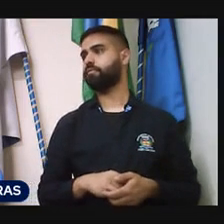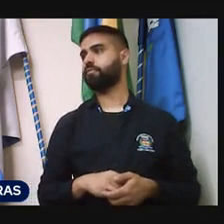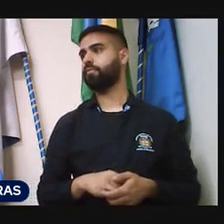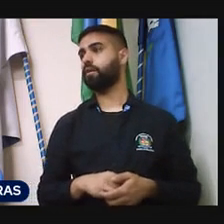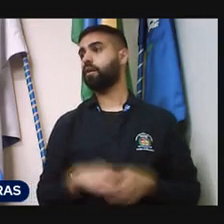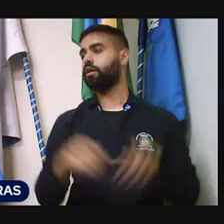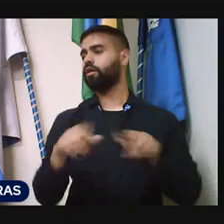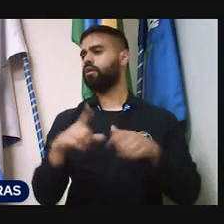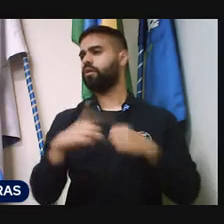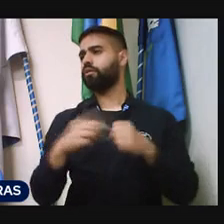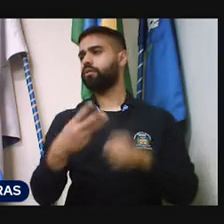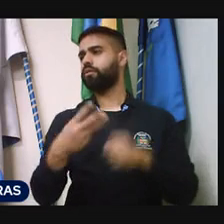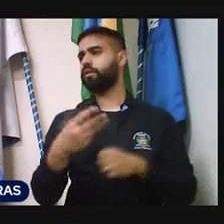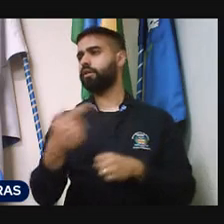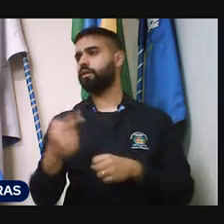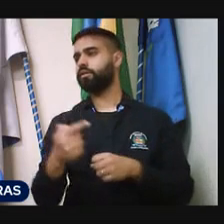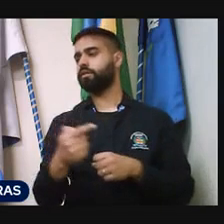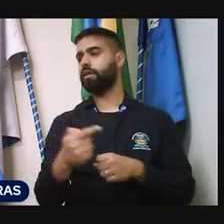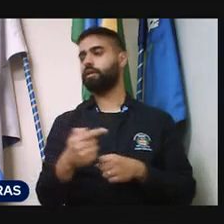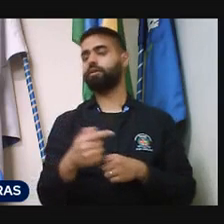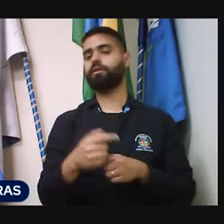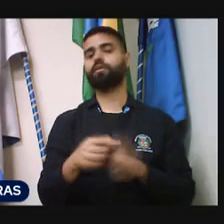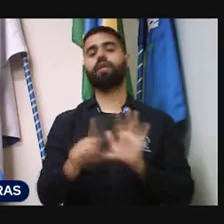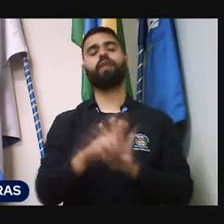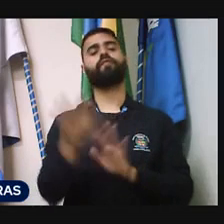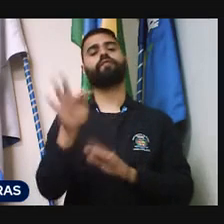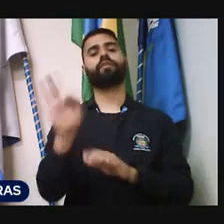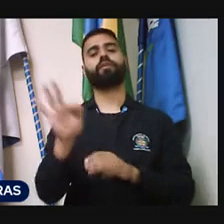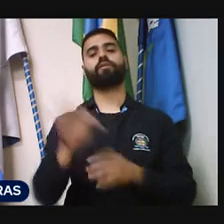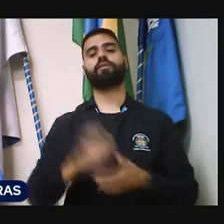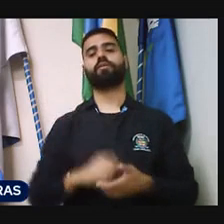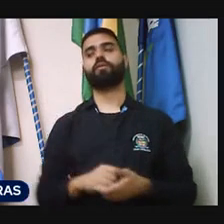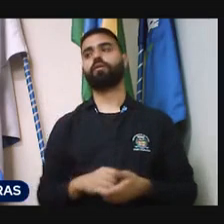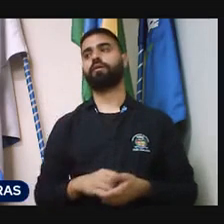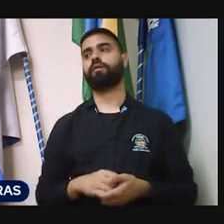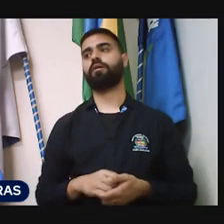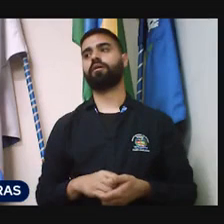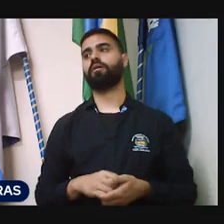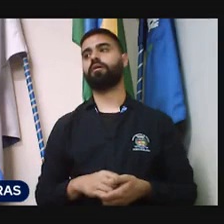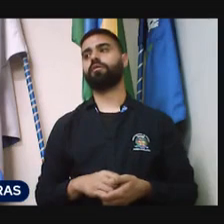nos termos do artigo 37 inciso 2 da concessão Federal